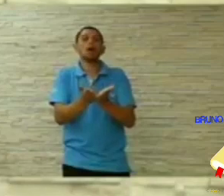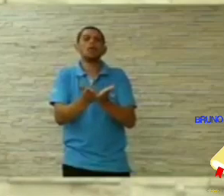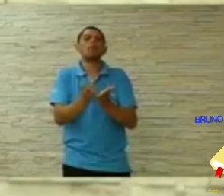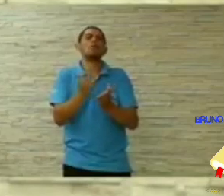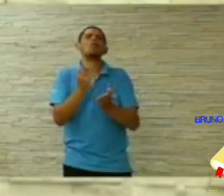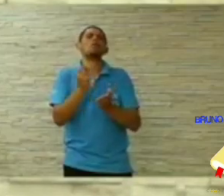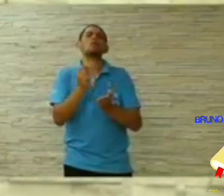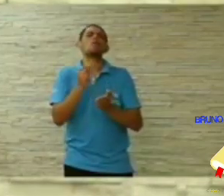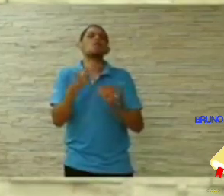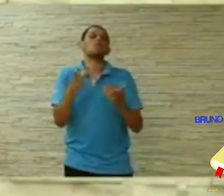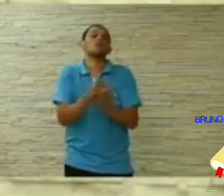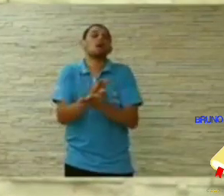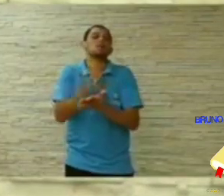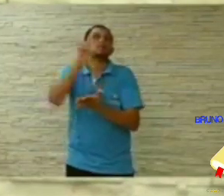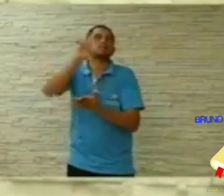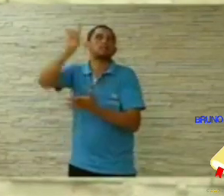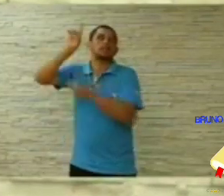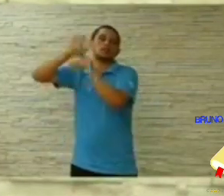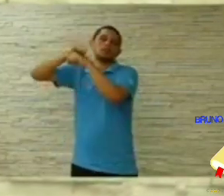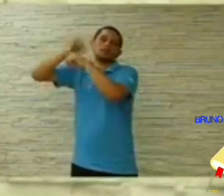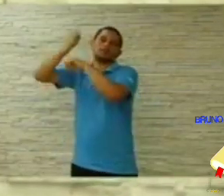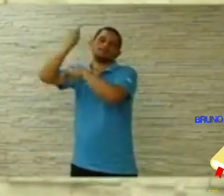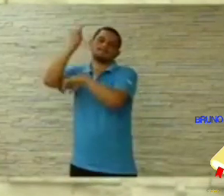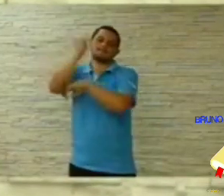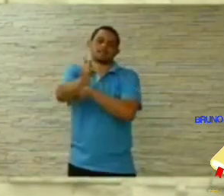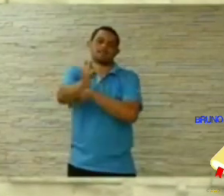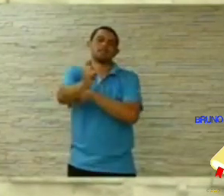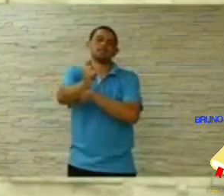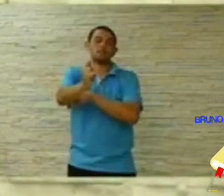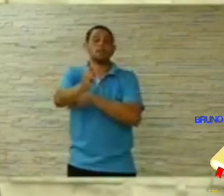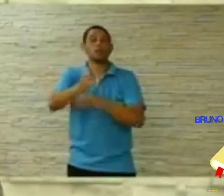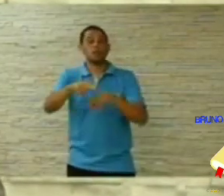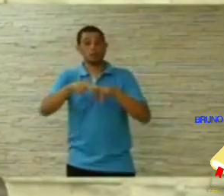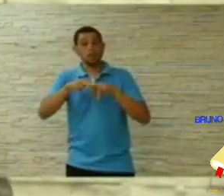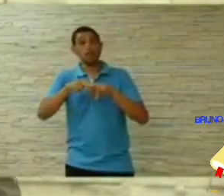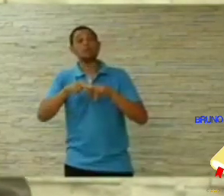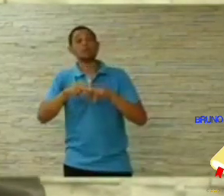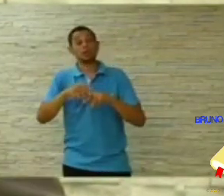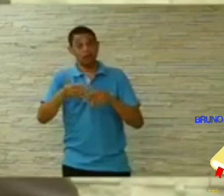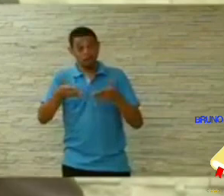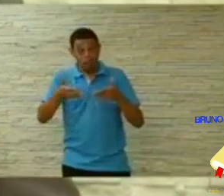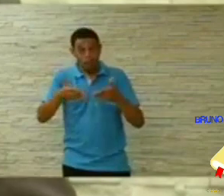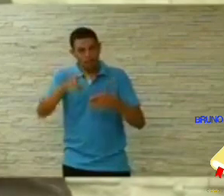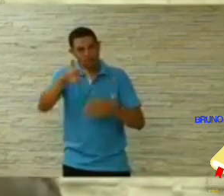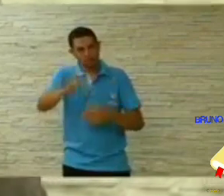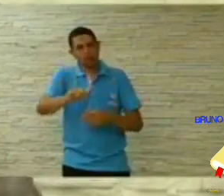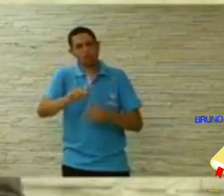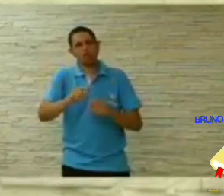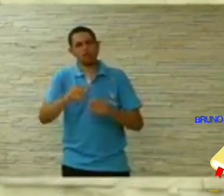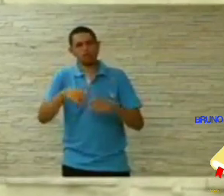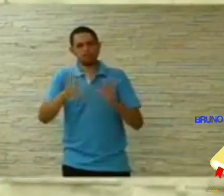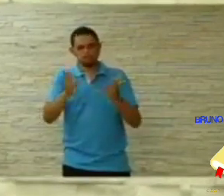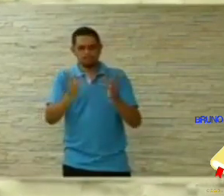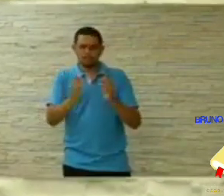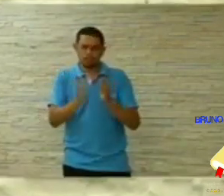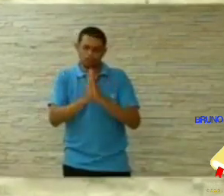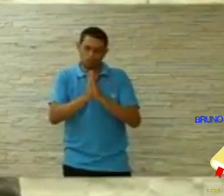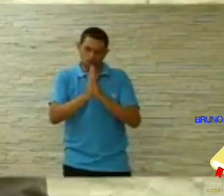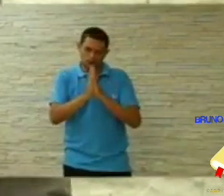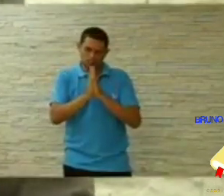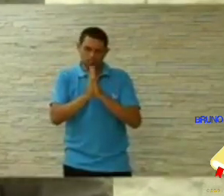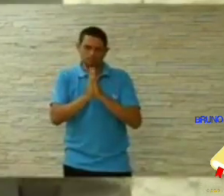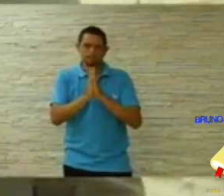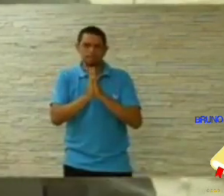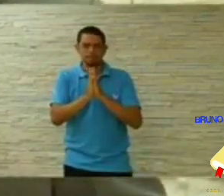falando conosco. Eu queria convidar você mais uma vez para a gente orar e falar com o nosso Deus. Feche seus olhos assim como você